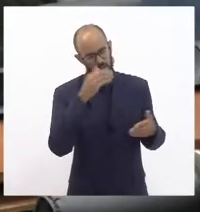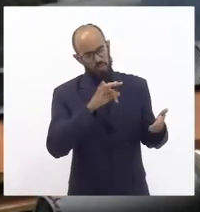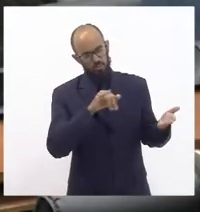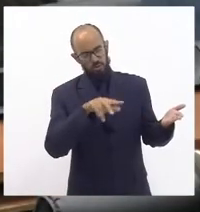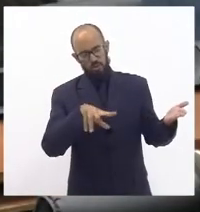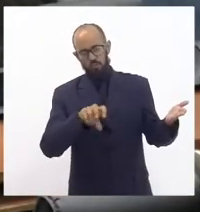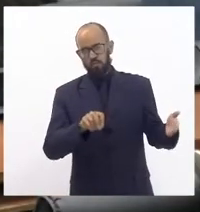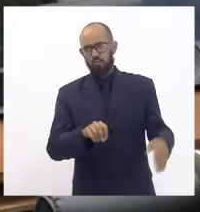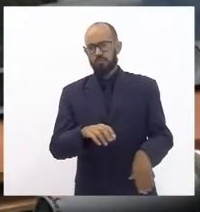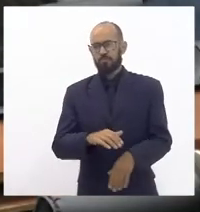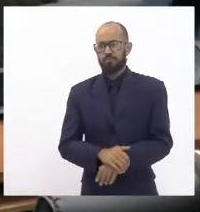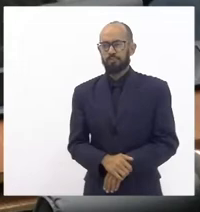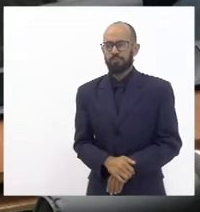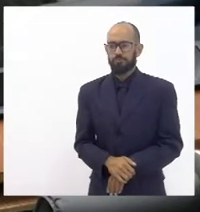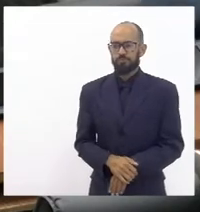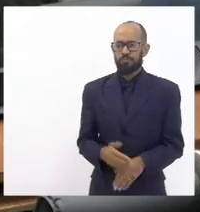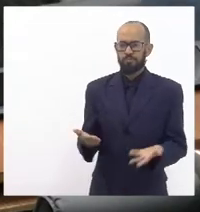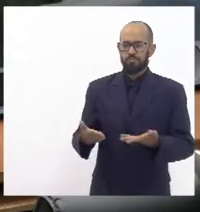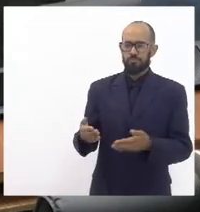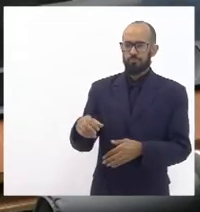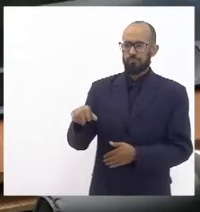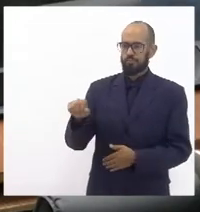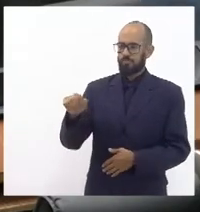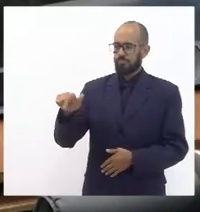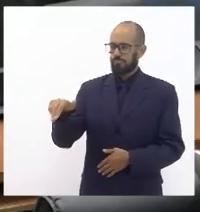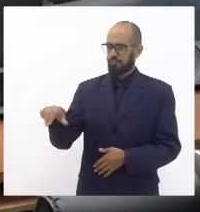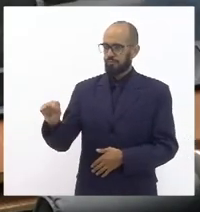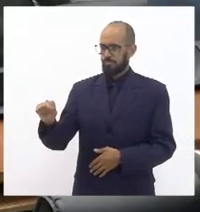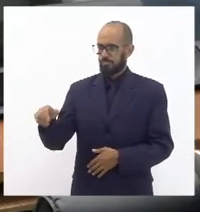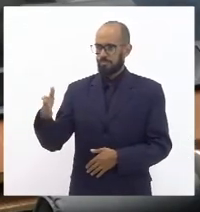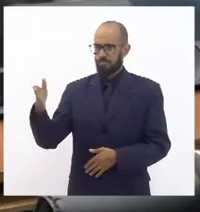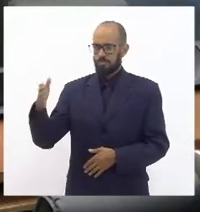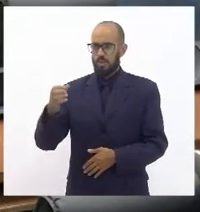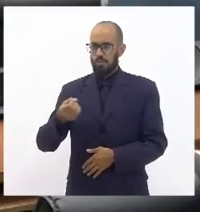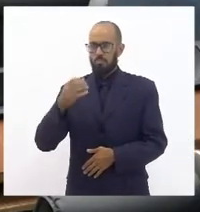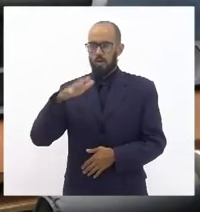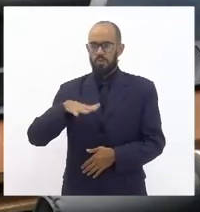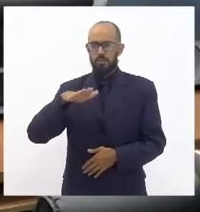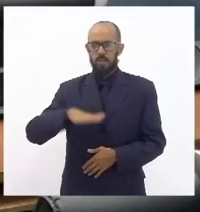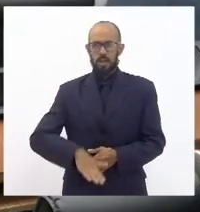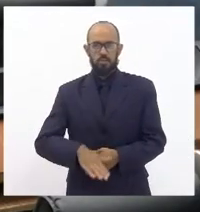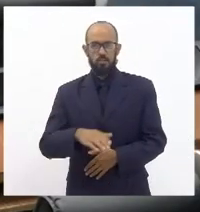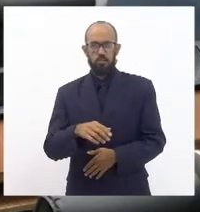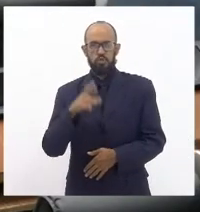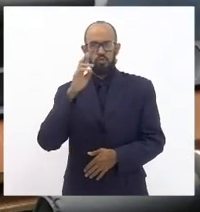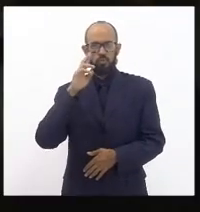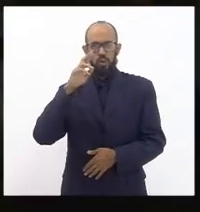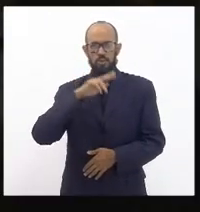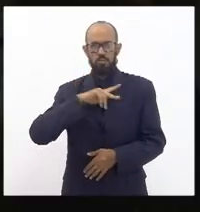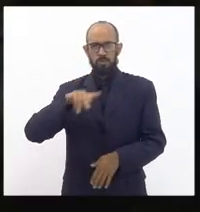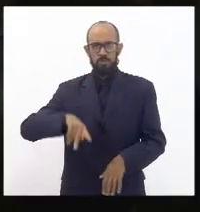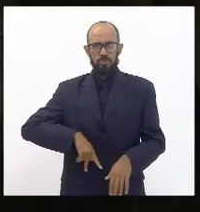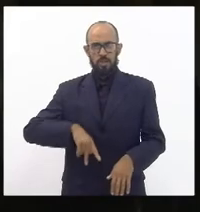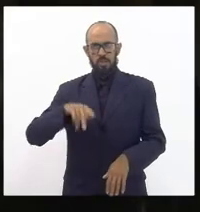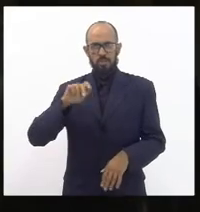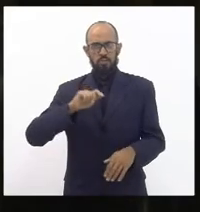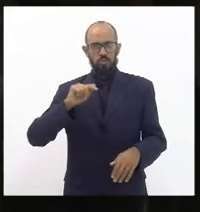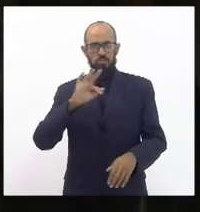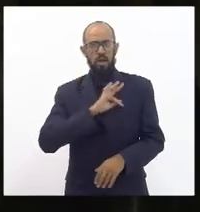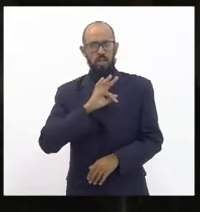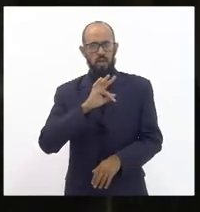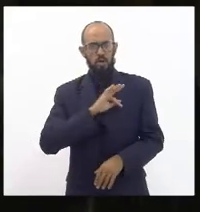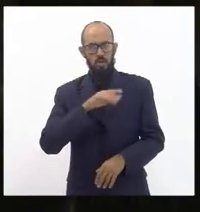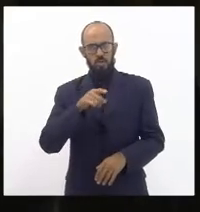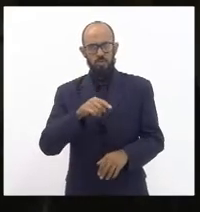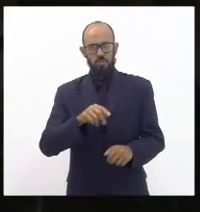serafini e deputada Alana paz boa tarde e Presidente deputada Martha Rocha está presidindo sempre brilhantemente